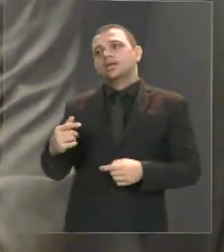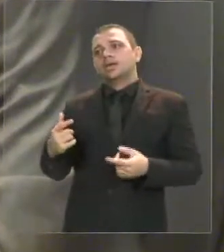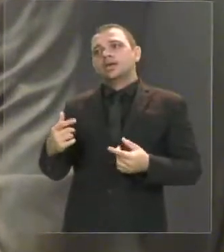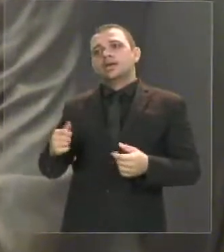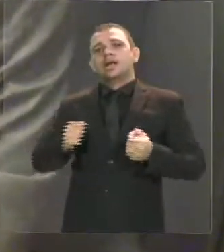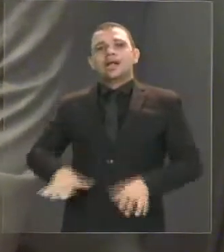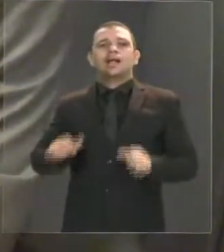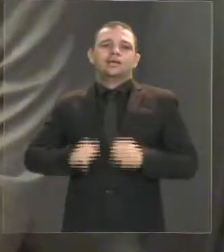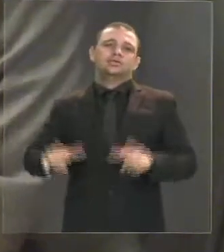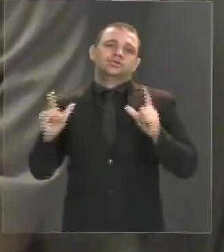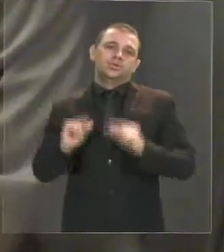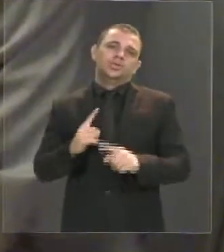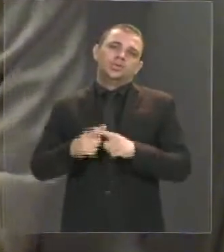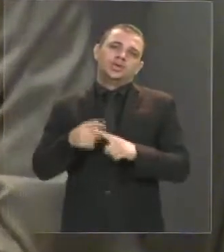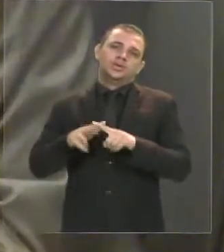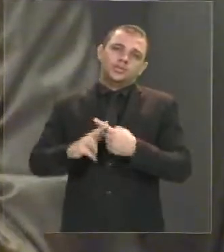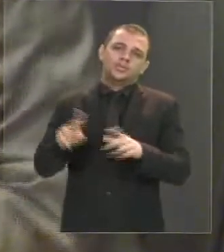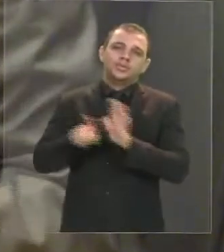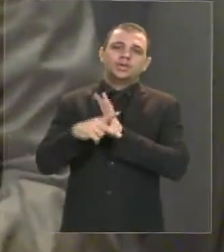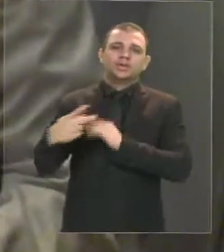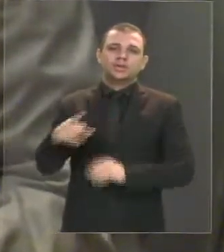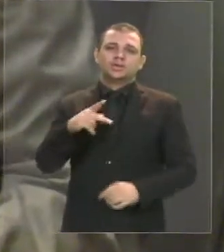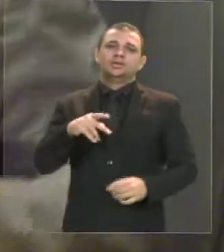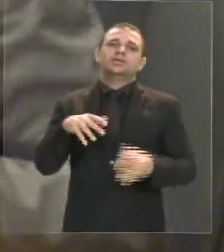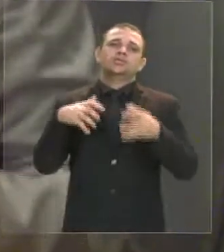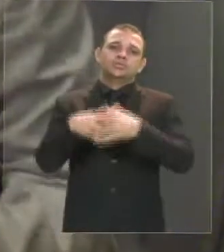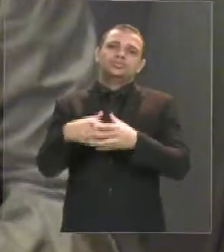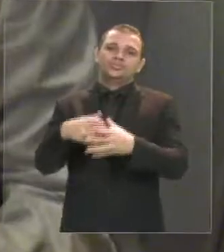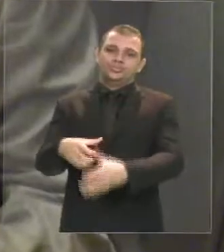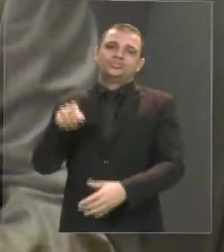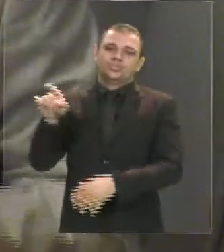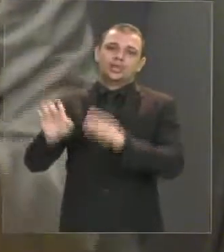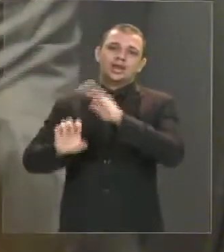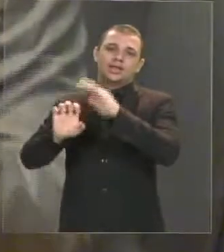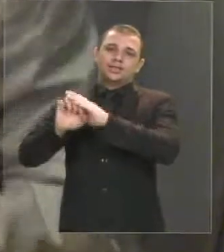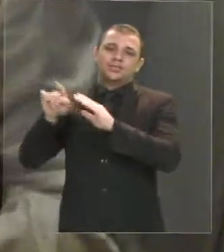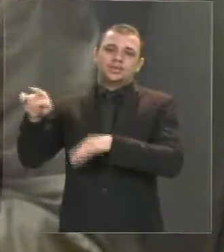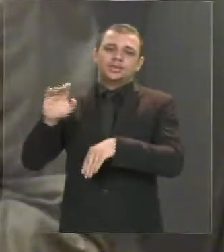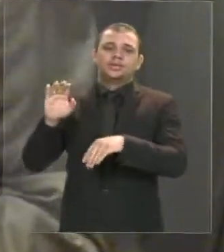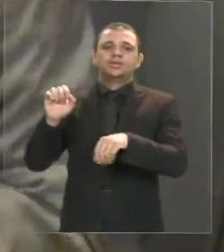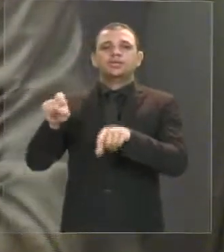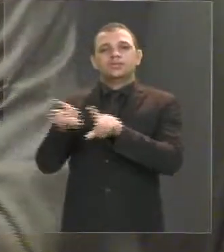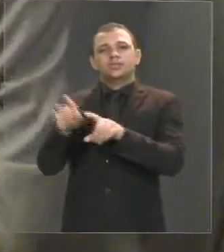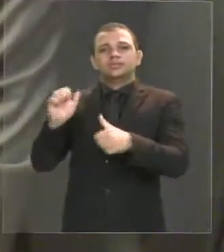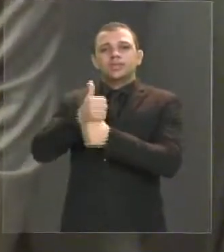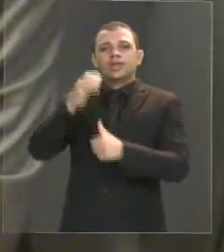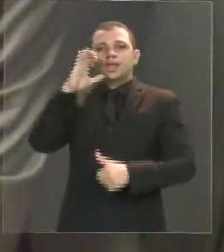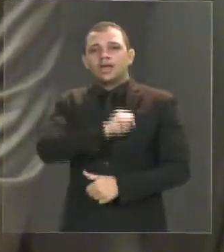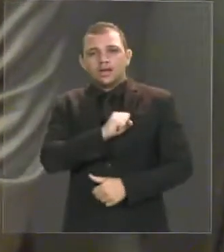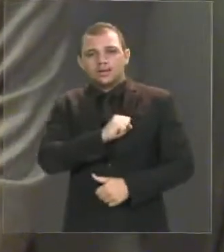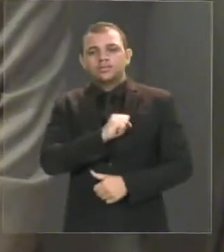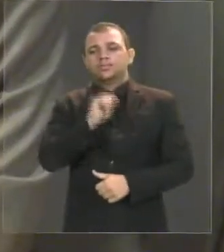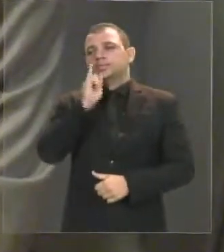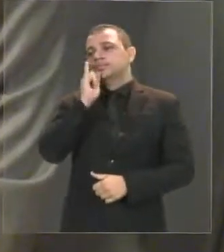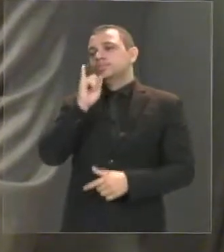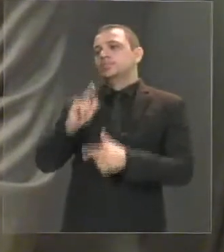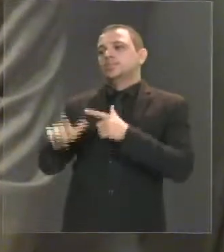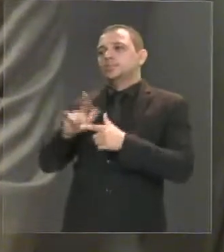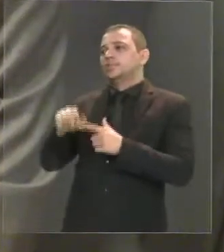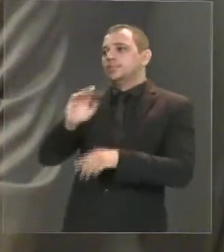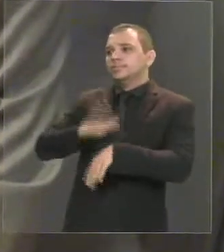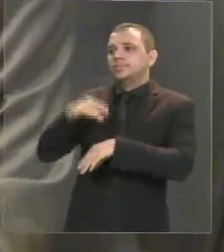da empresa. A questão, por exemplo, da substituição, deu problema no veículo, automaticamente é substituído. Eu acredito que Vossa Excelência deve destacar isso, mas só para, também na minha fala, e